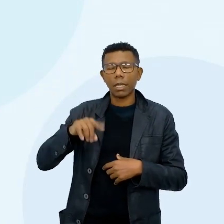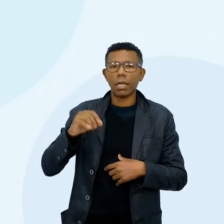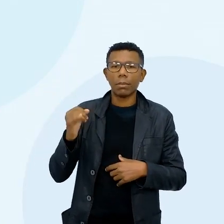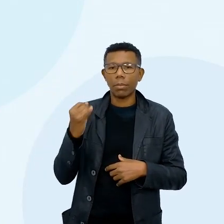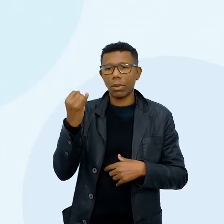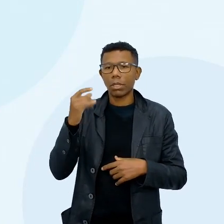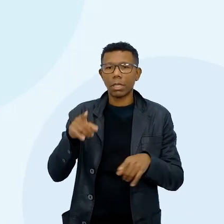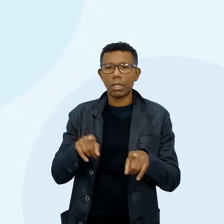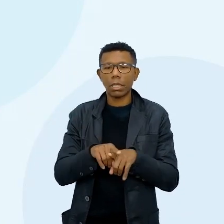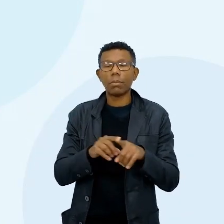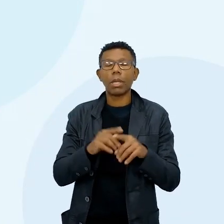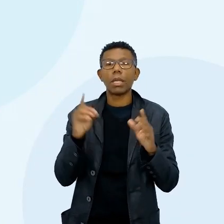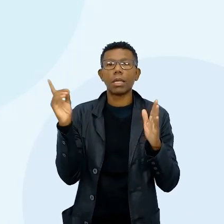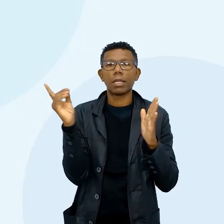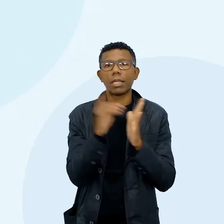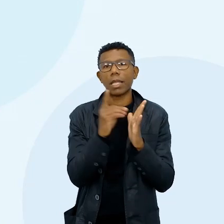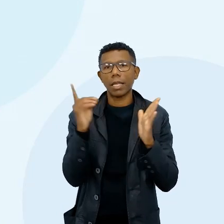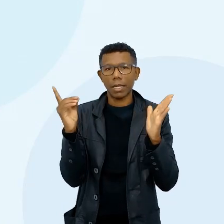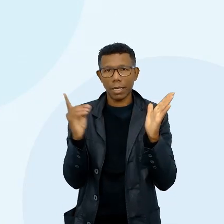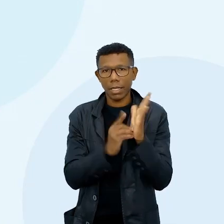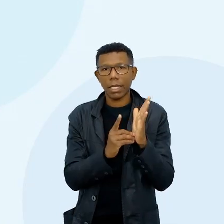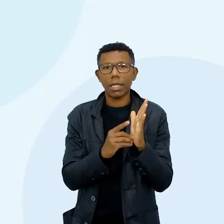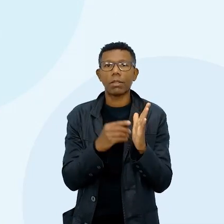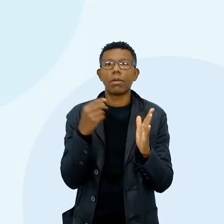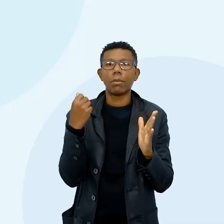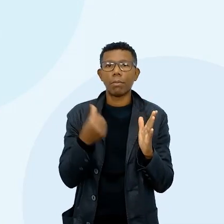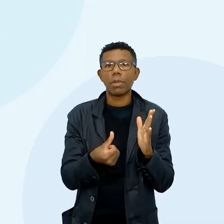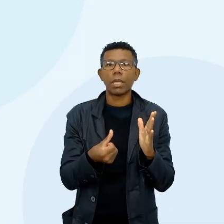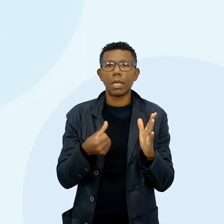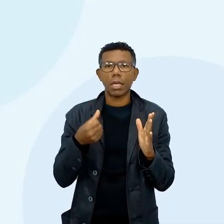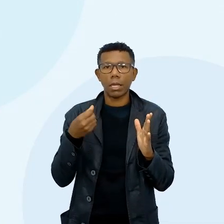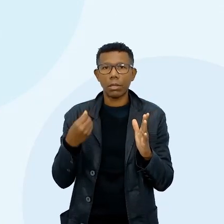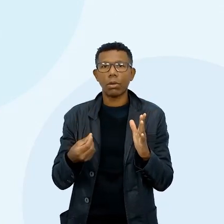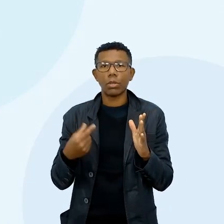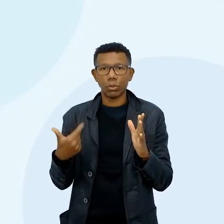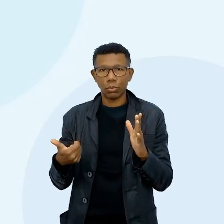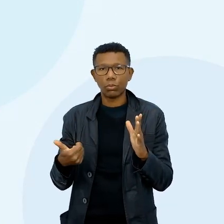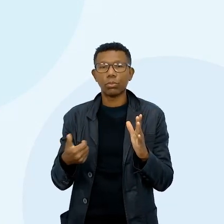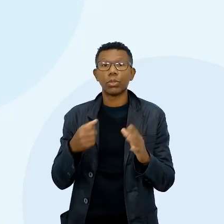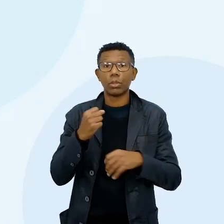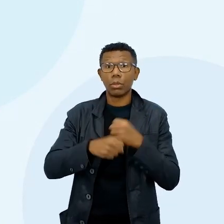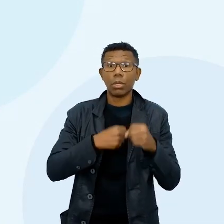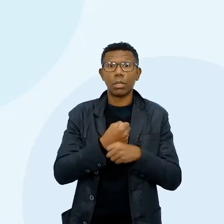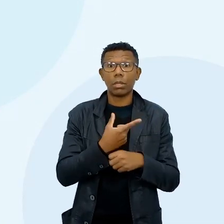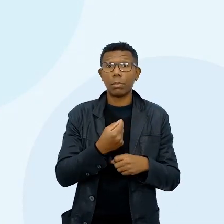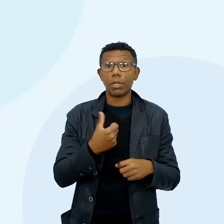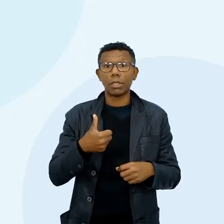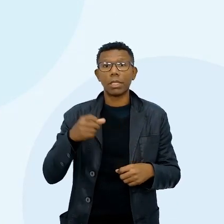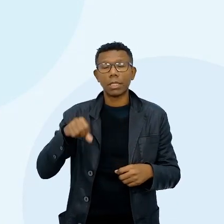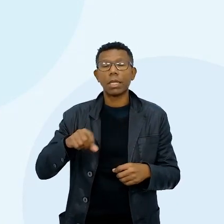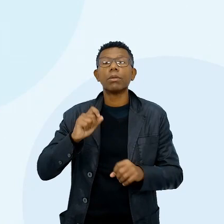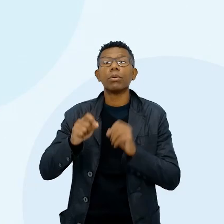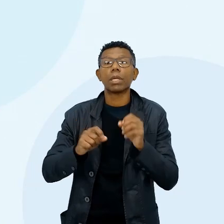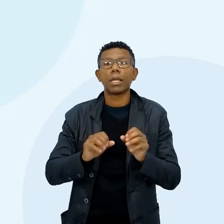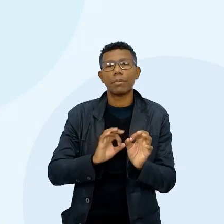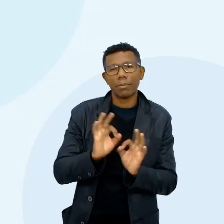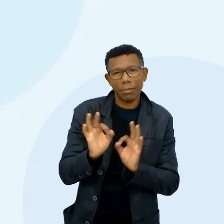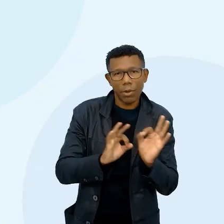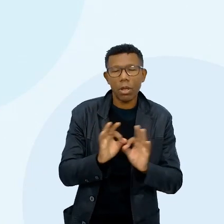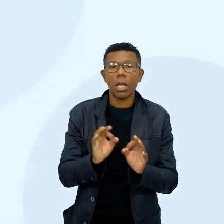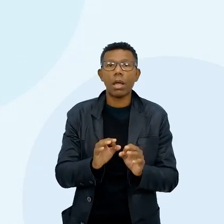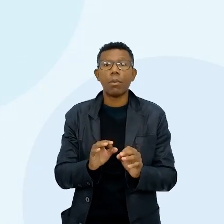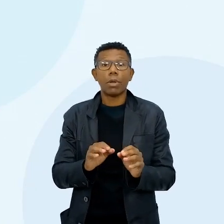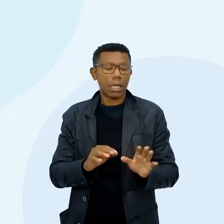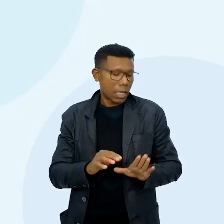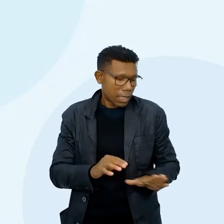favor? O decreto de 6231 de 2017, que institui o programa de proteção